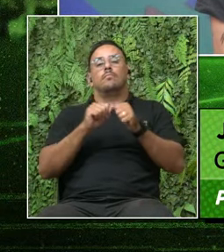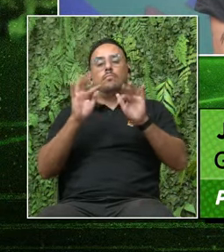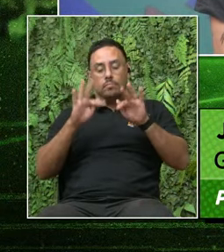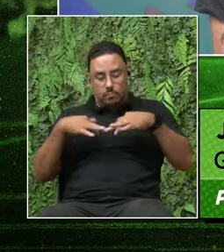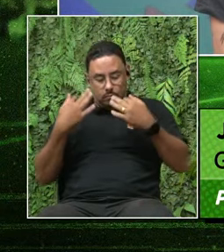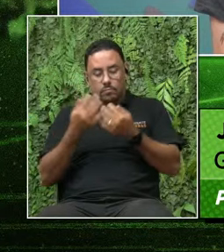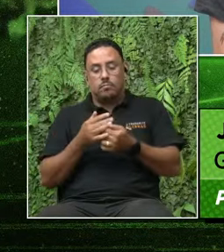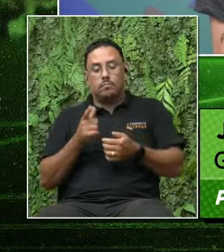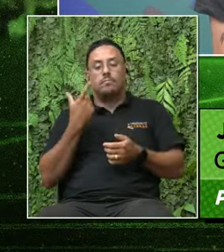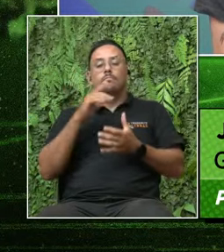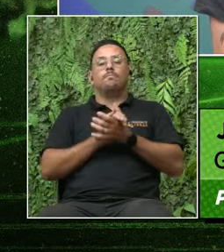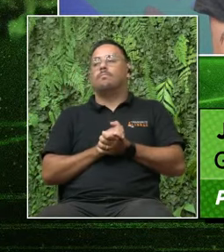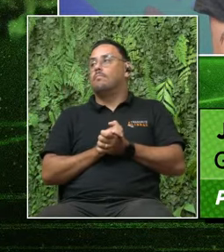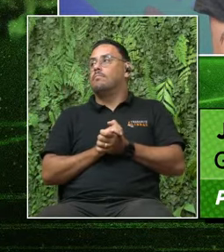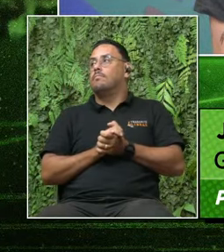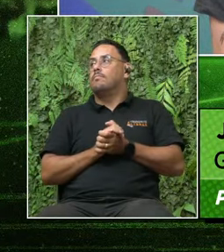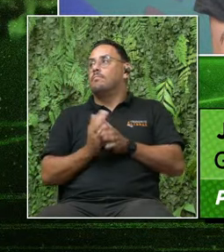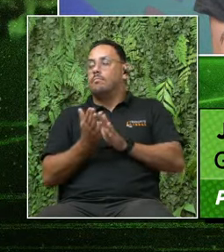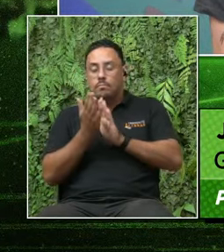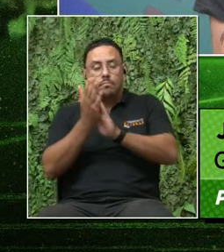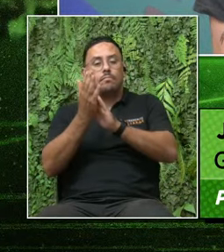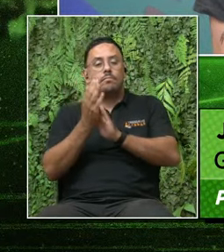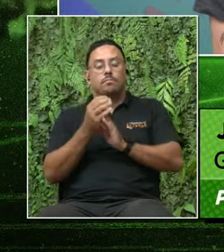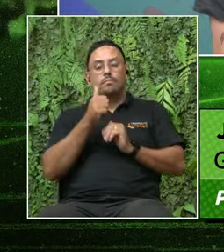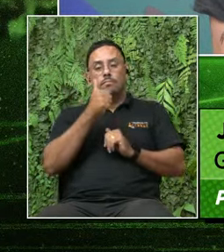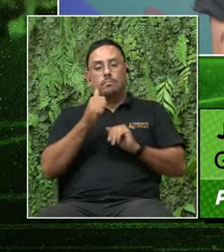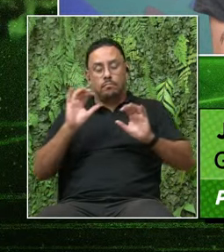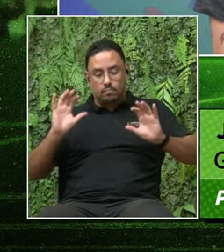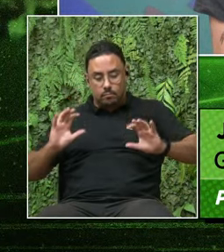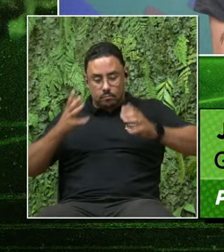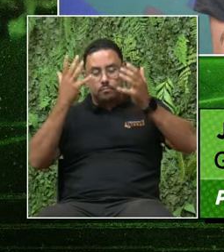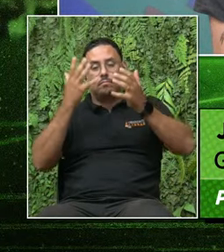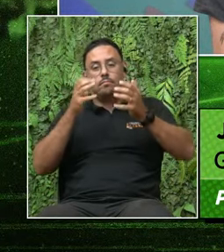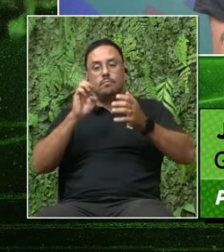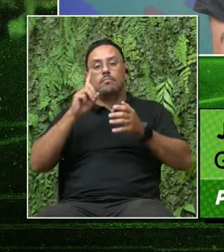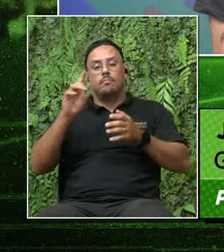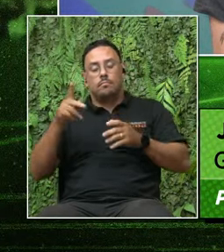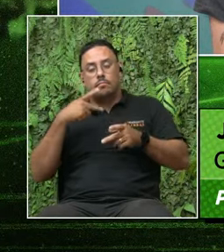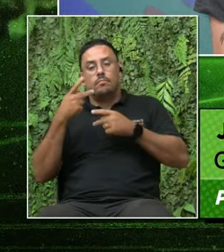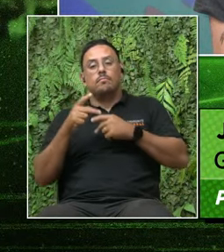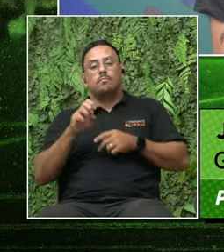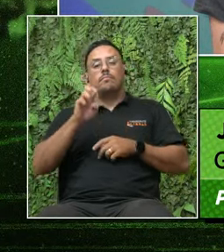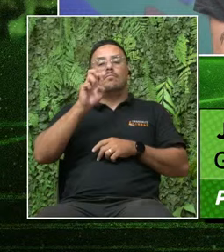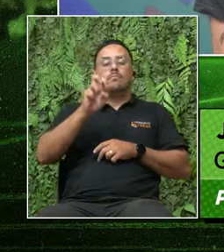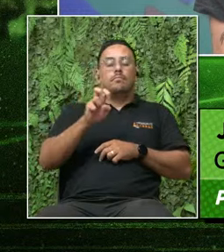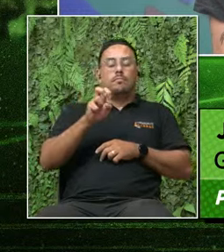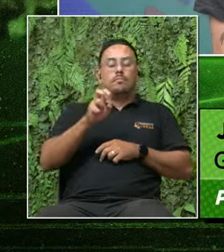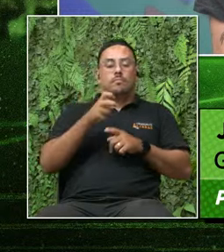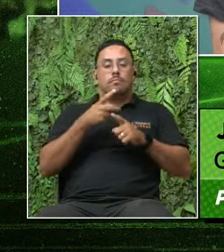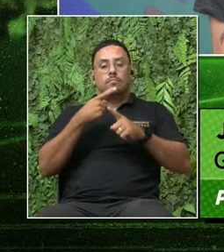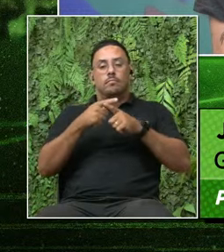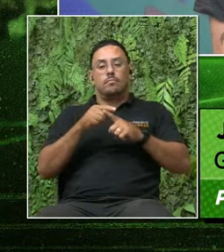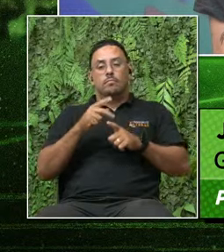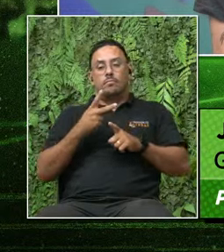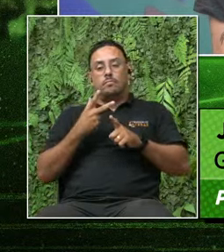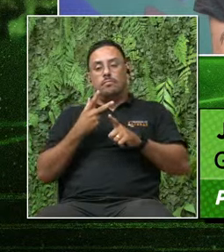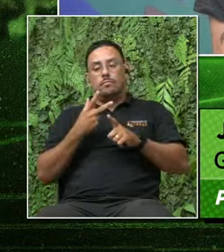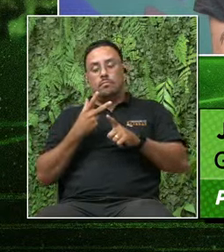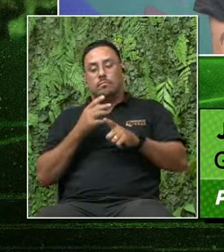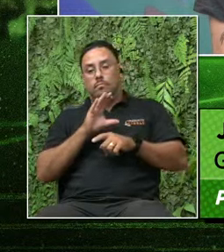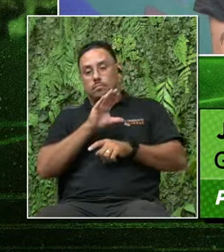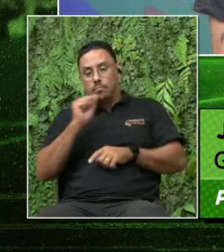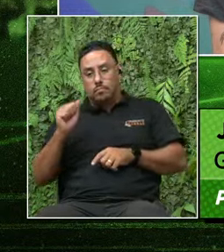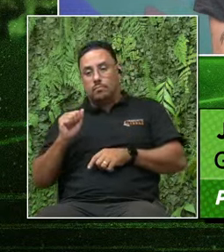família para comemorar de fato como bem disse o Éder né o Éder que foi penta campeão em 82 exa em